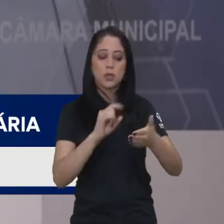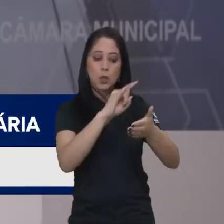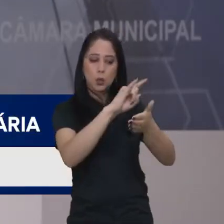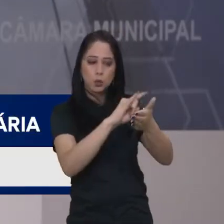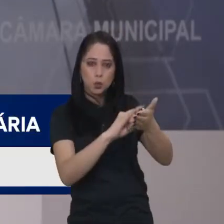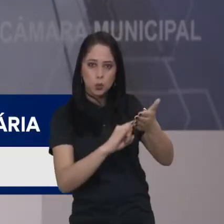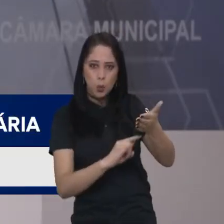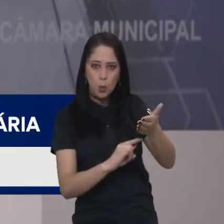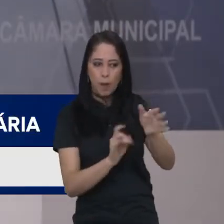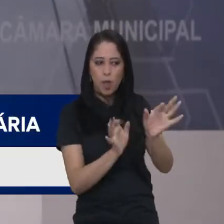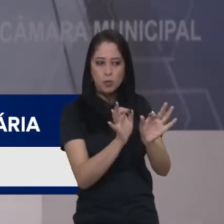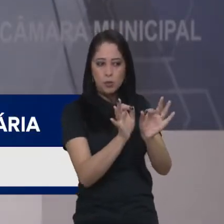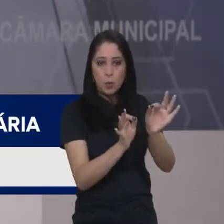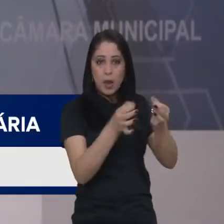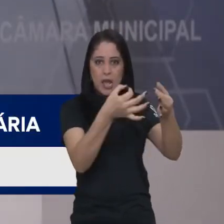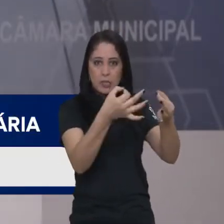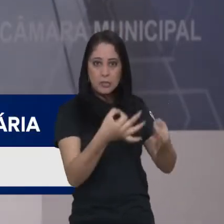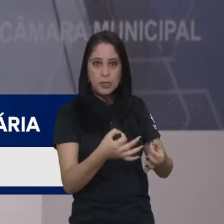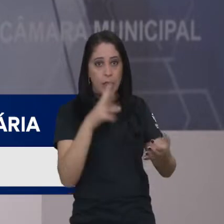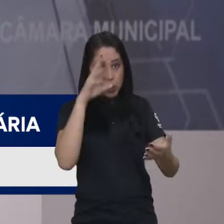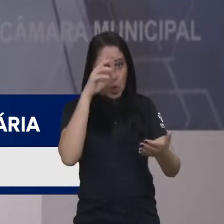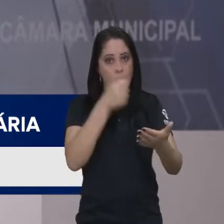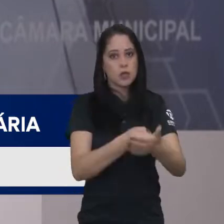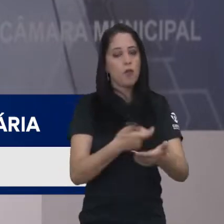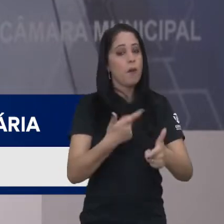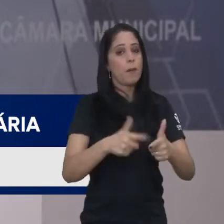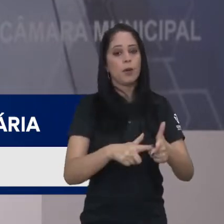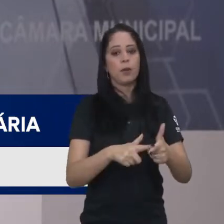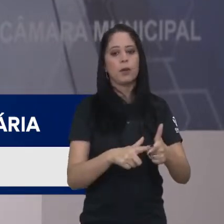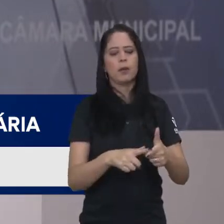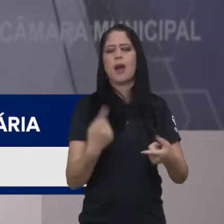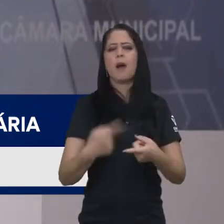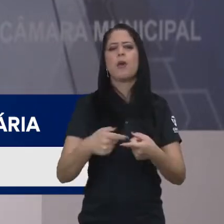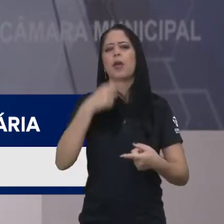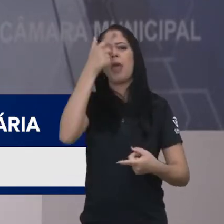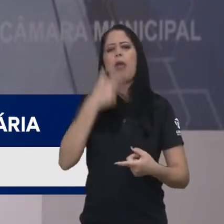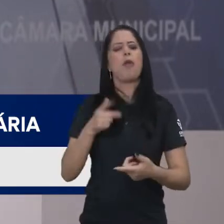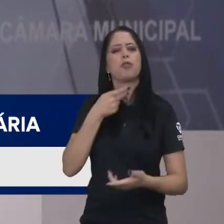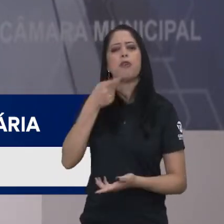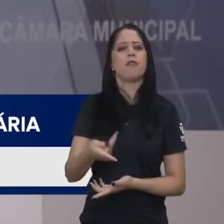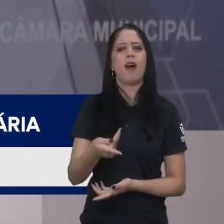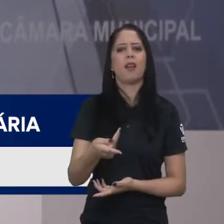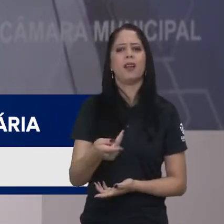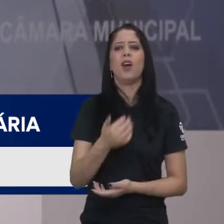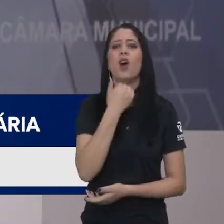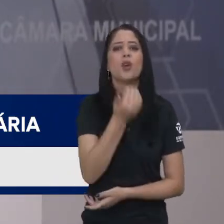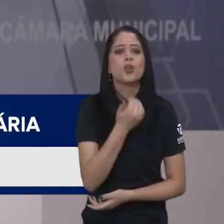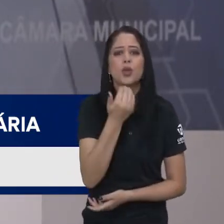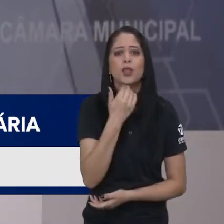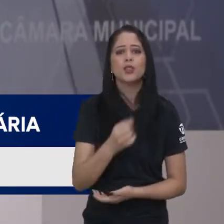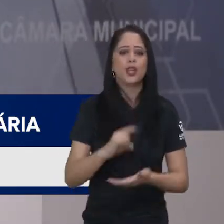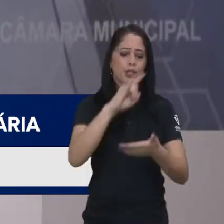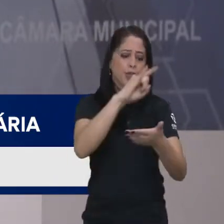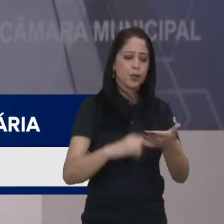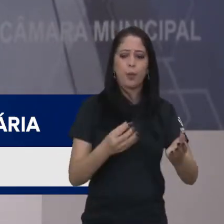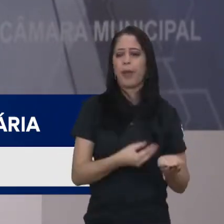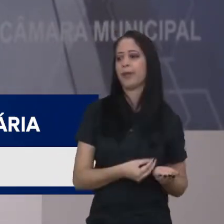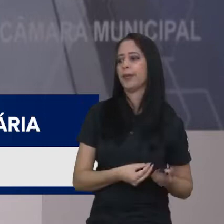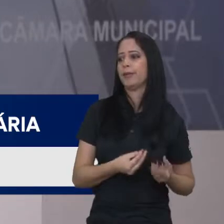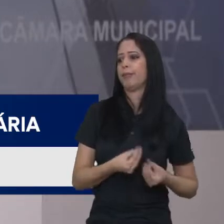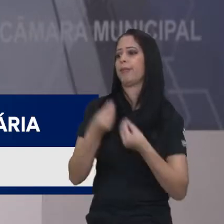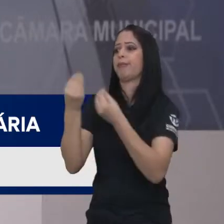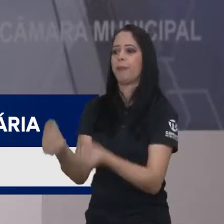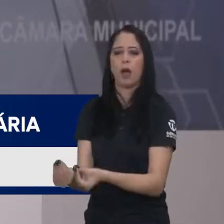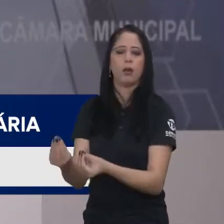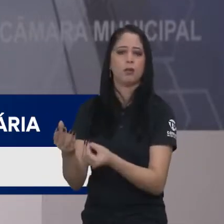fundiária, ela deve resolver todos esses problemas. Por que eu estou falando isso? Porque não adianta dar o título às pessoas. O título resolve parcialmente.